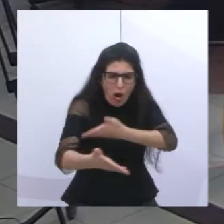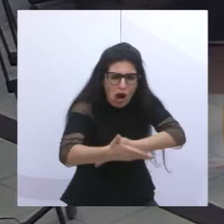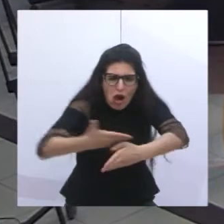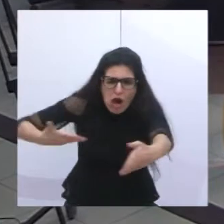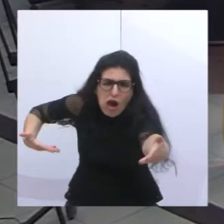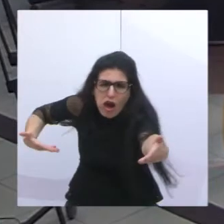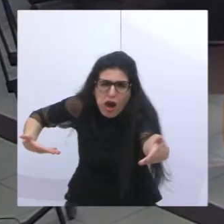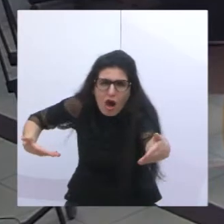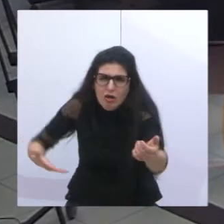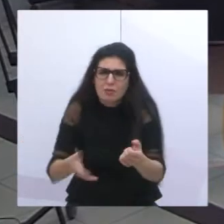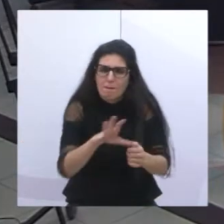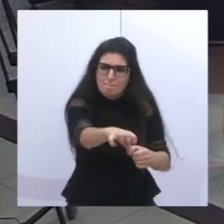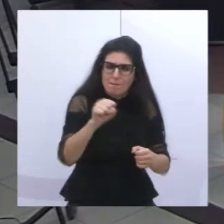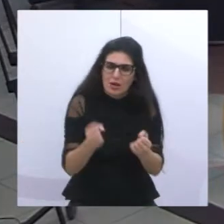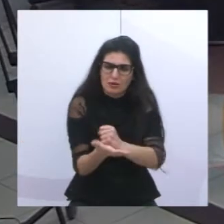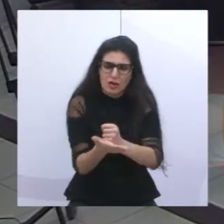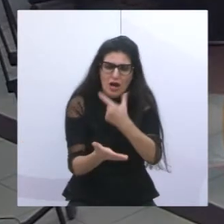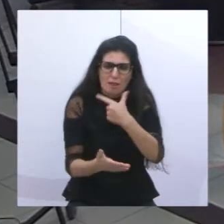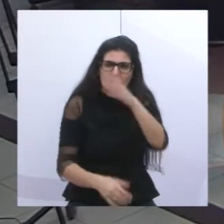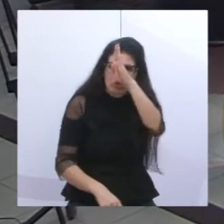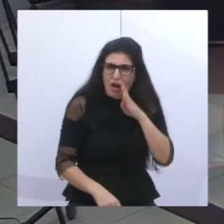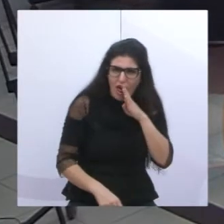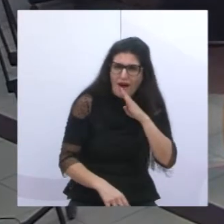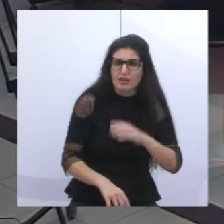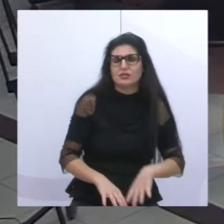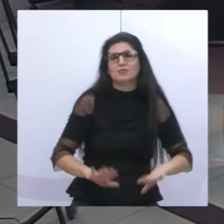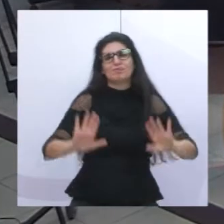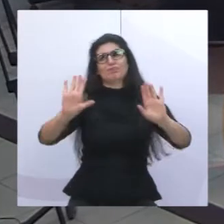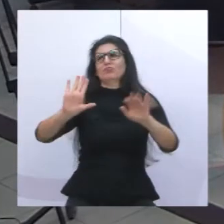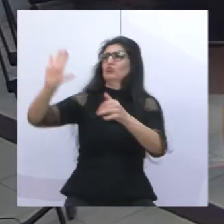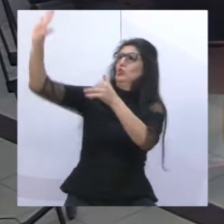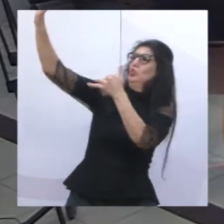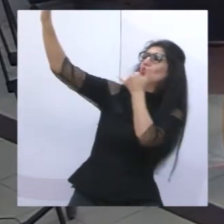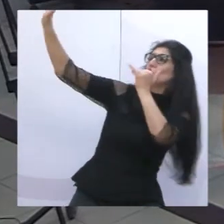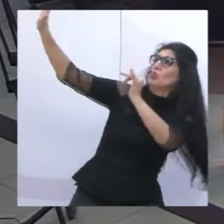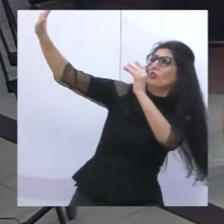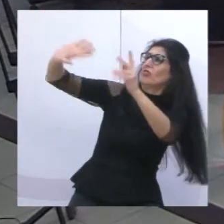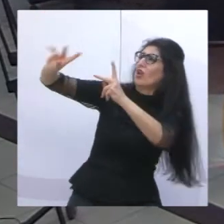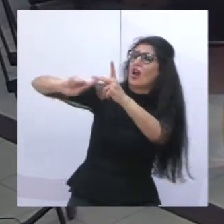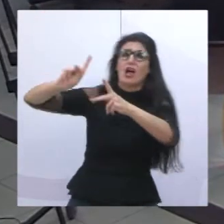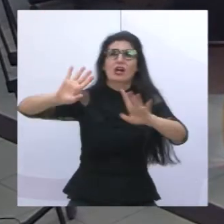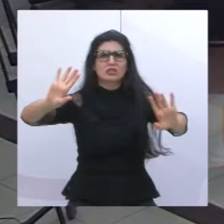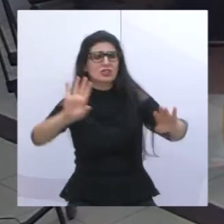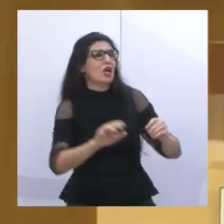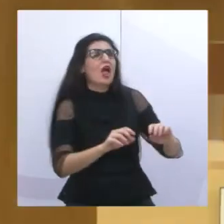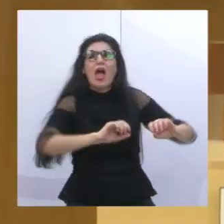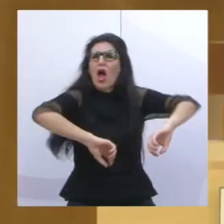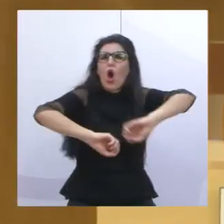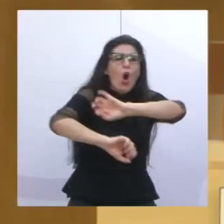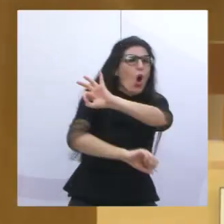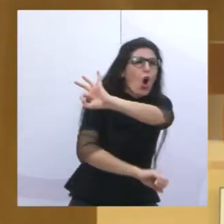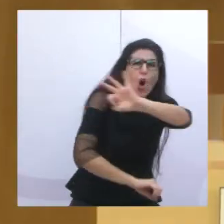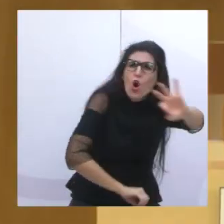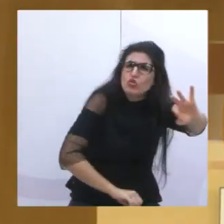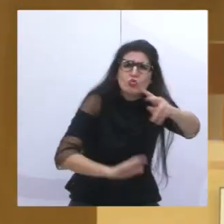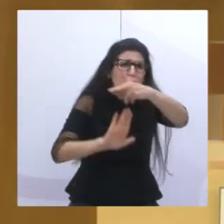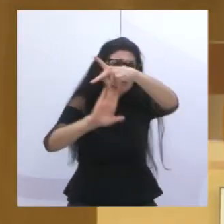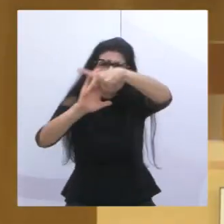Exatamente. Então, desculpe, gente, me permite. Então, só lembrando, o projeto do vereador Paulinho é um projeto excelente. Eu valorizo o projeto dele